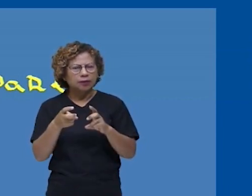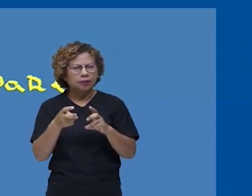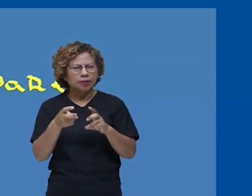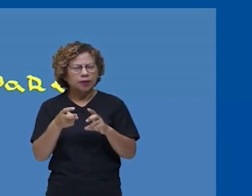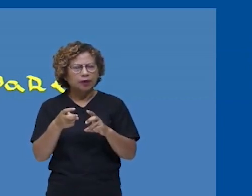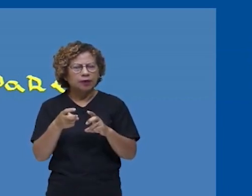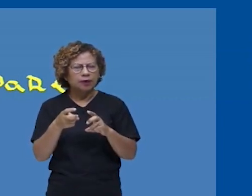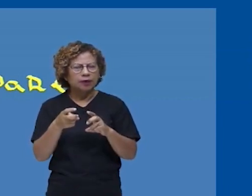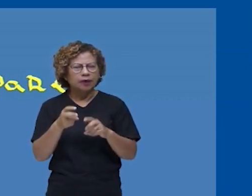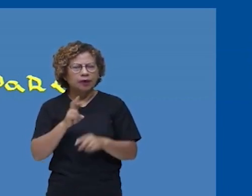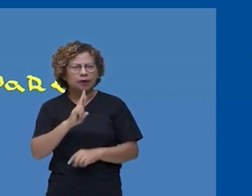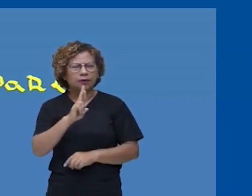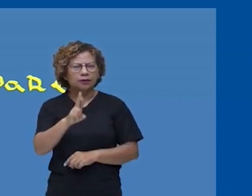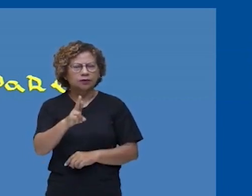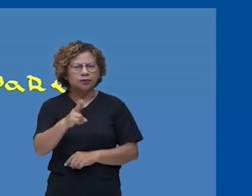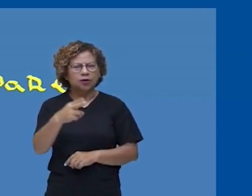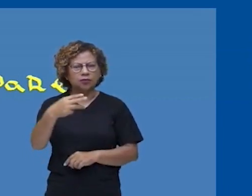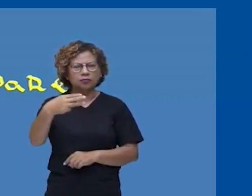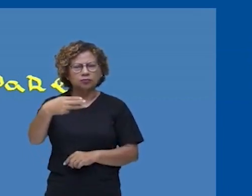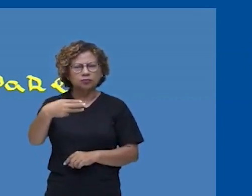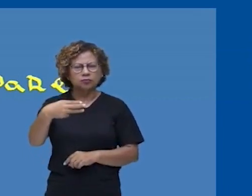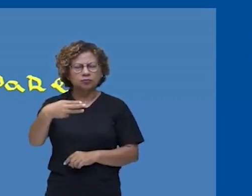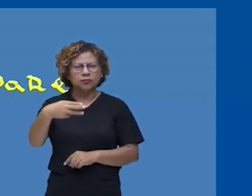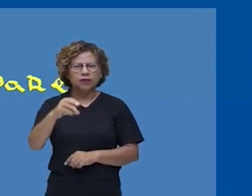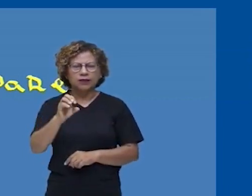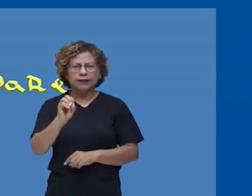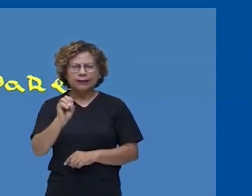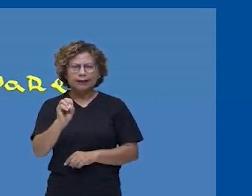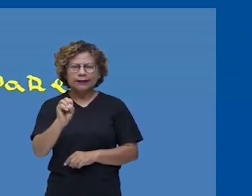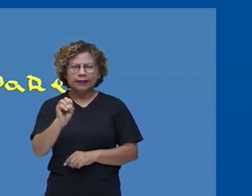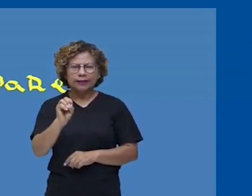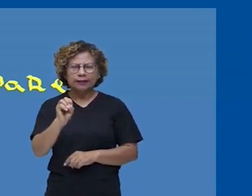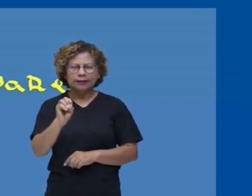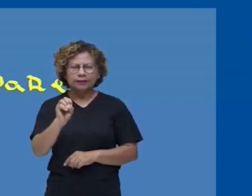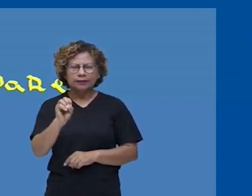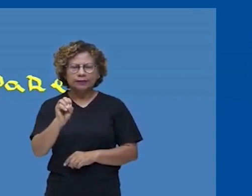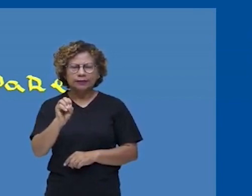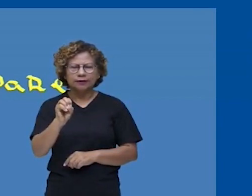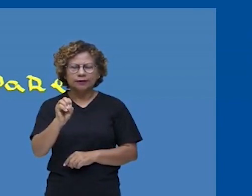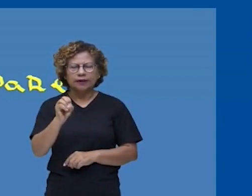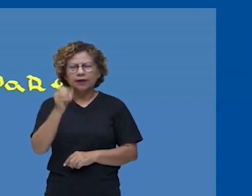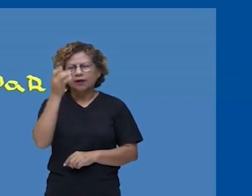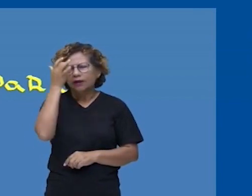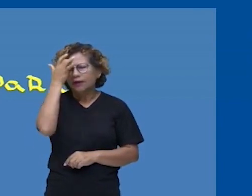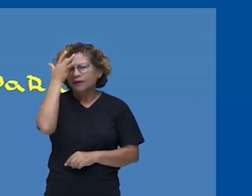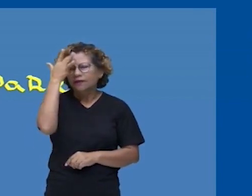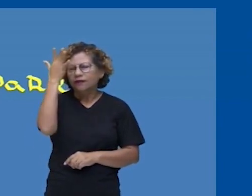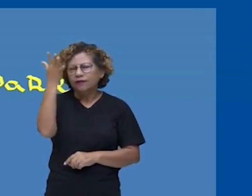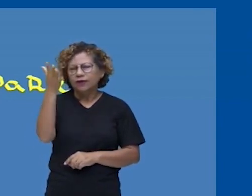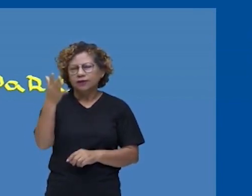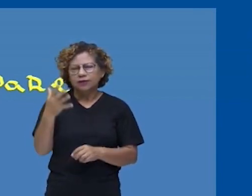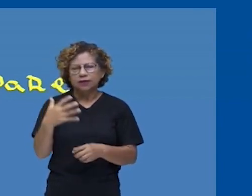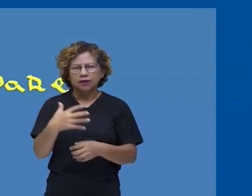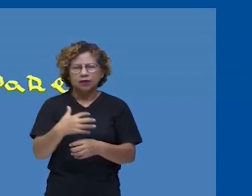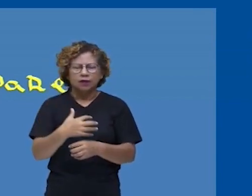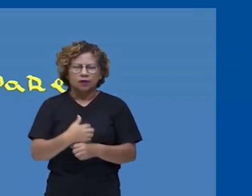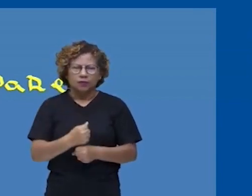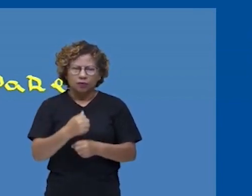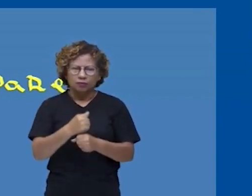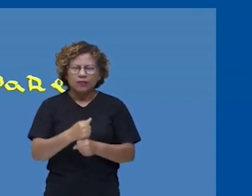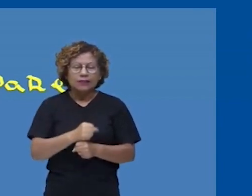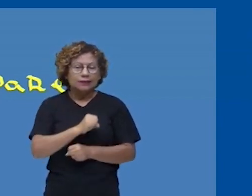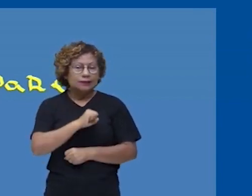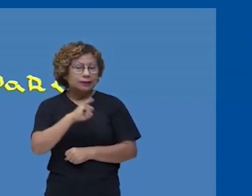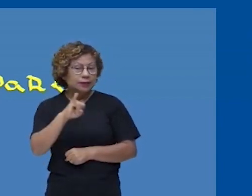30, a possibilidade de escrever rapidamente o nosso valor do cálculo. Isso quer dizer que se eu